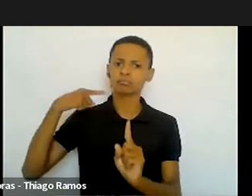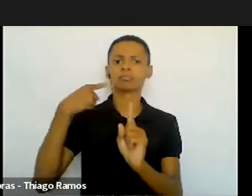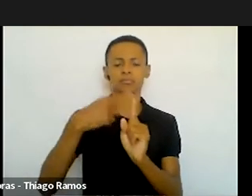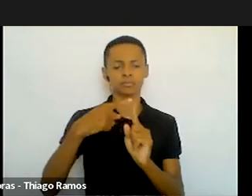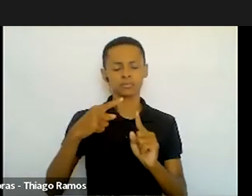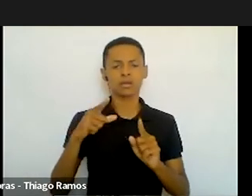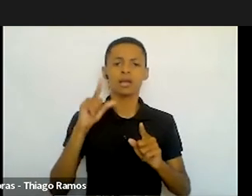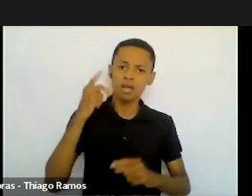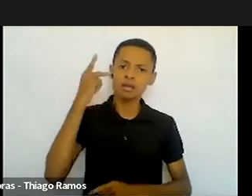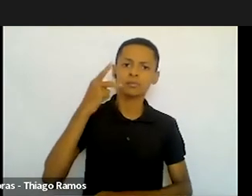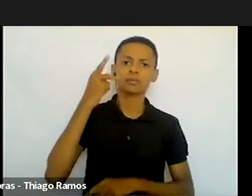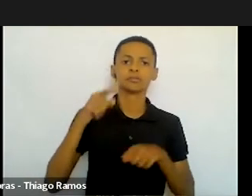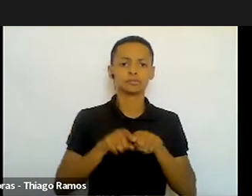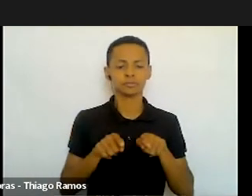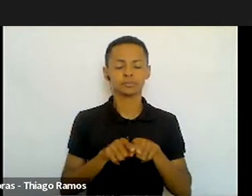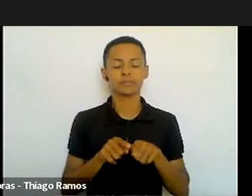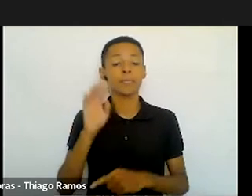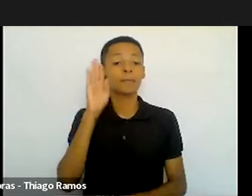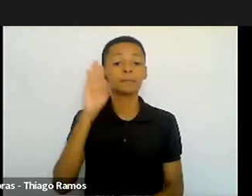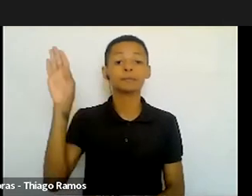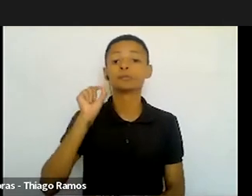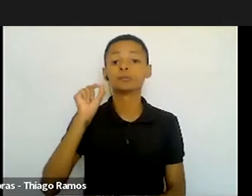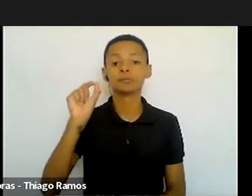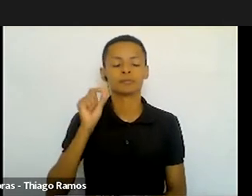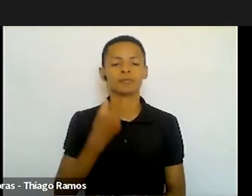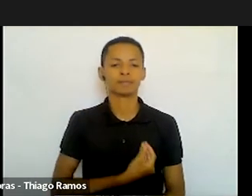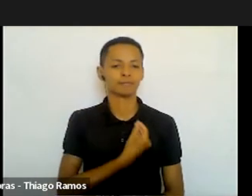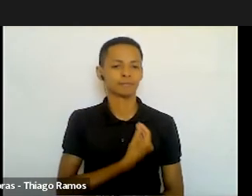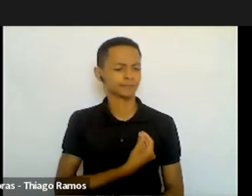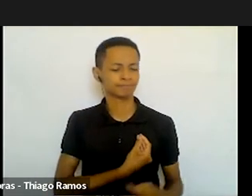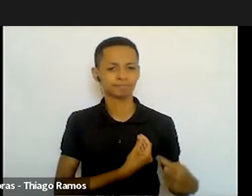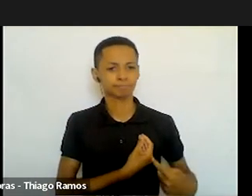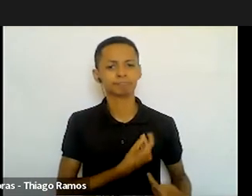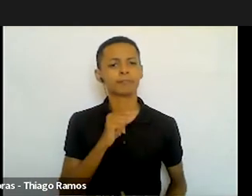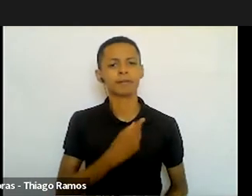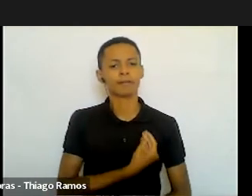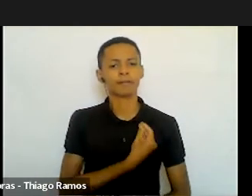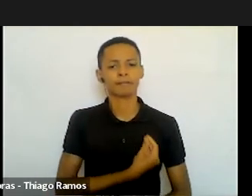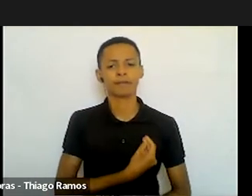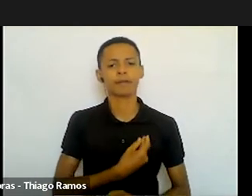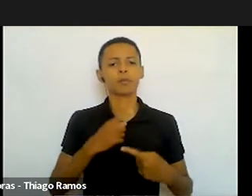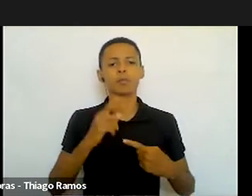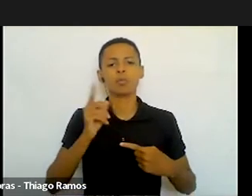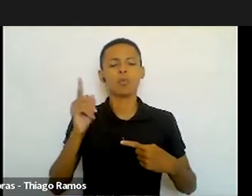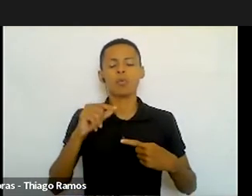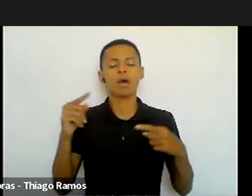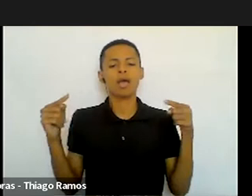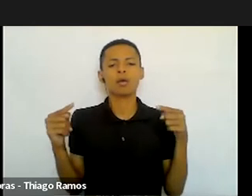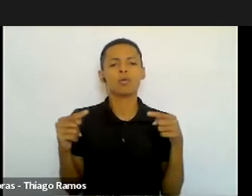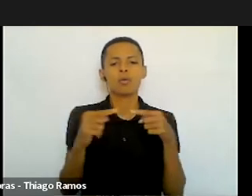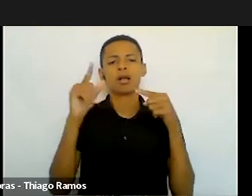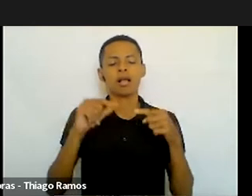política. Principalmente vida. E a vida não está relacionada somente aos nossos povos indígenas,